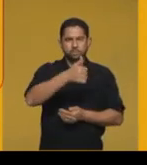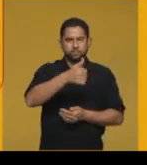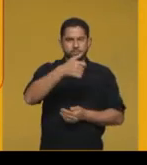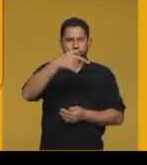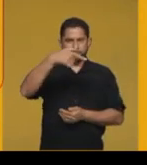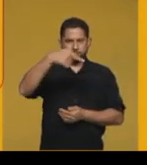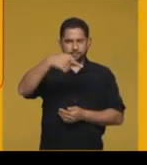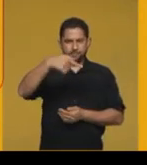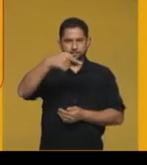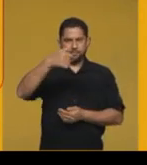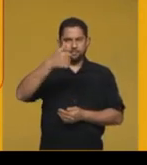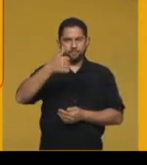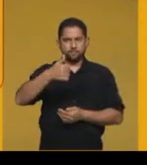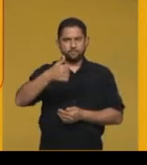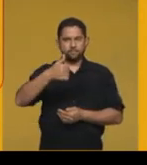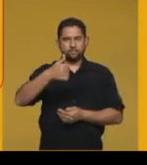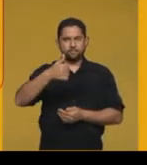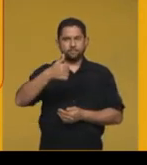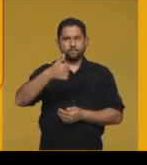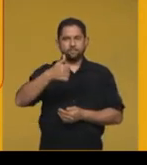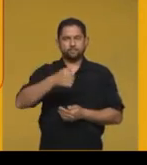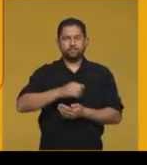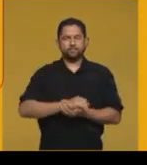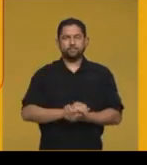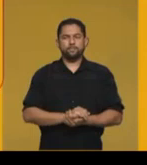171